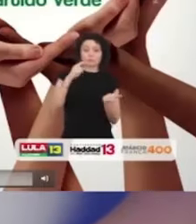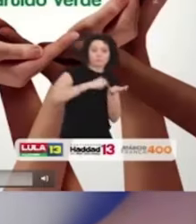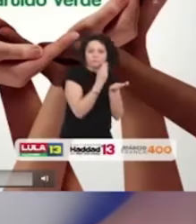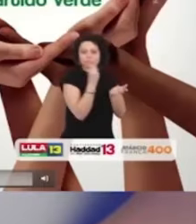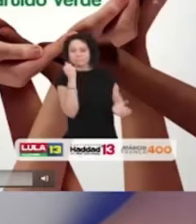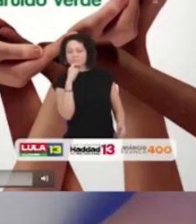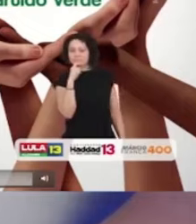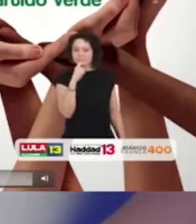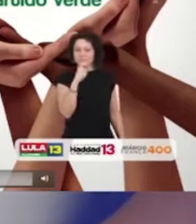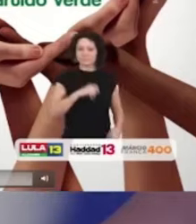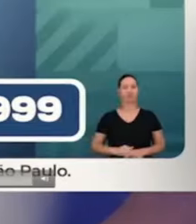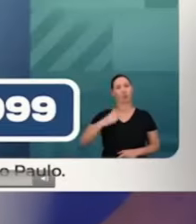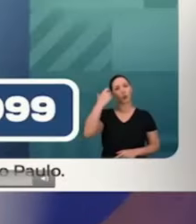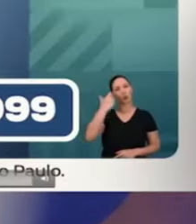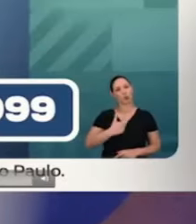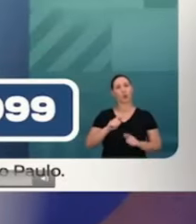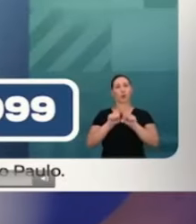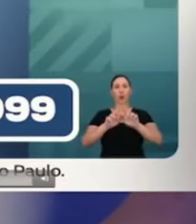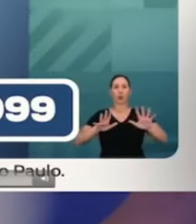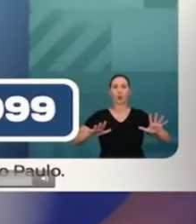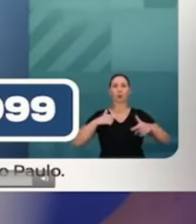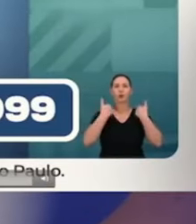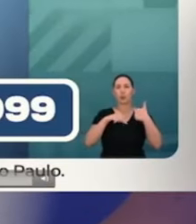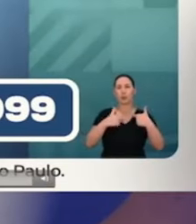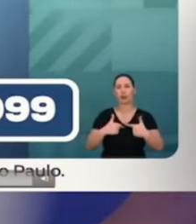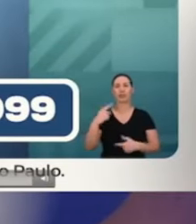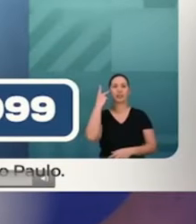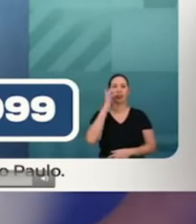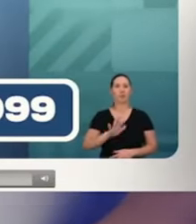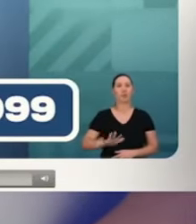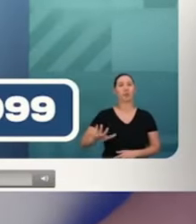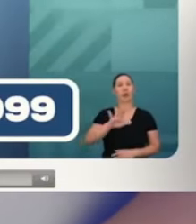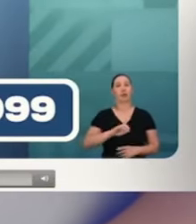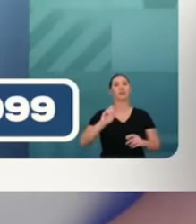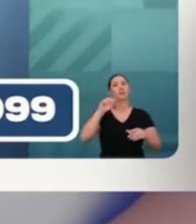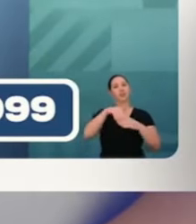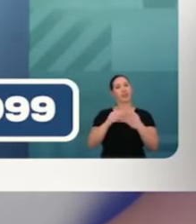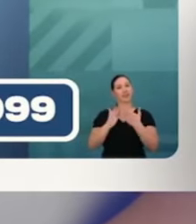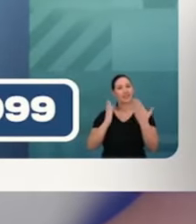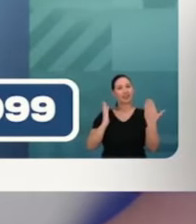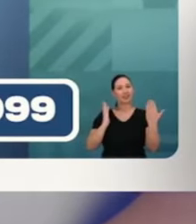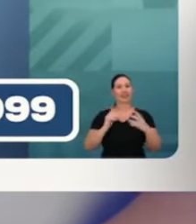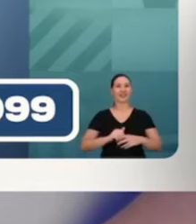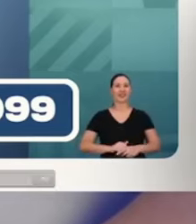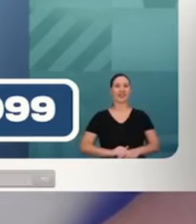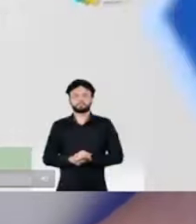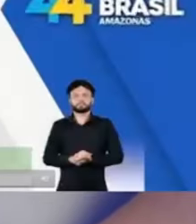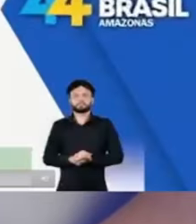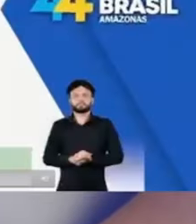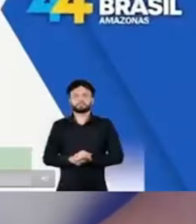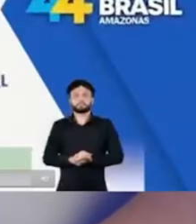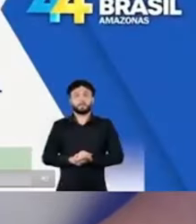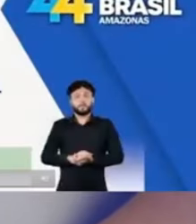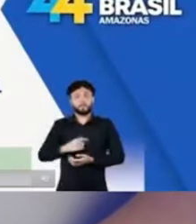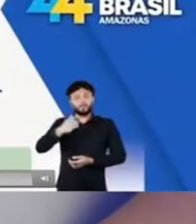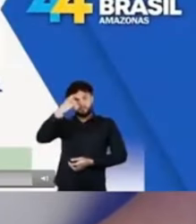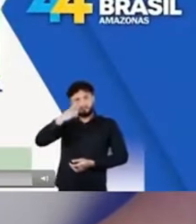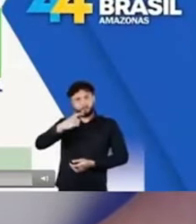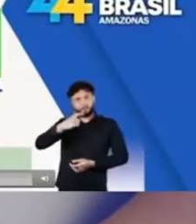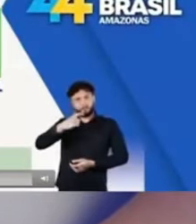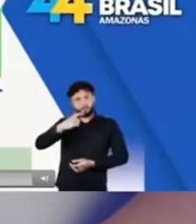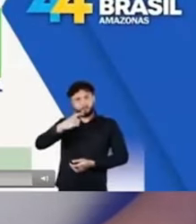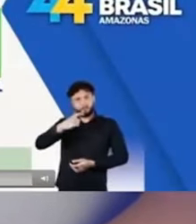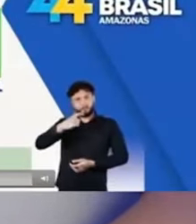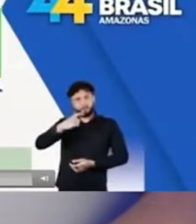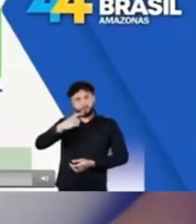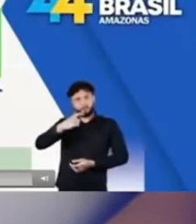4-2 e aperto verde depois. Sou de Guarulhos, vou trabalhar por São Paulo. Gileno Gomes, 51999. Sou de Evandro Júnior, candidato.